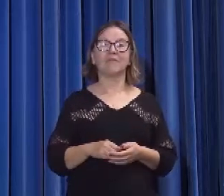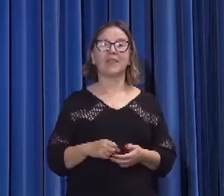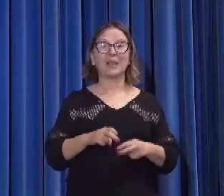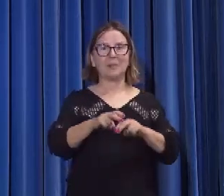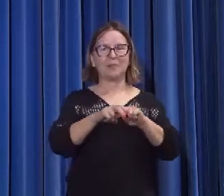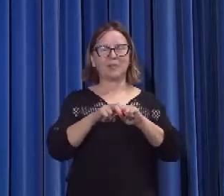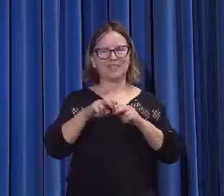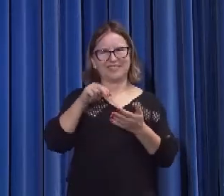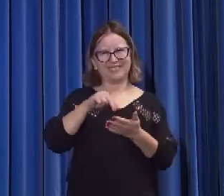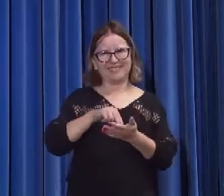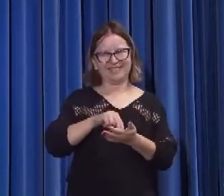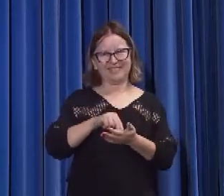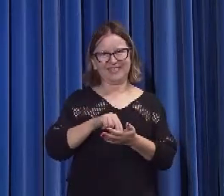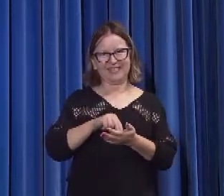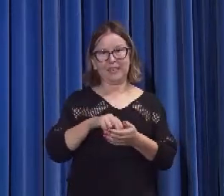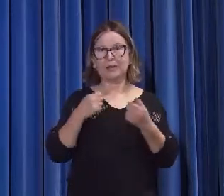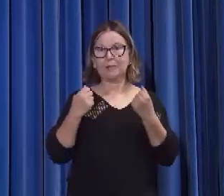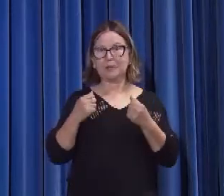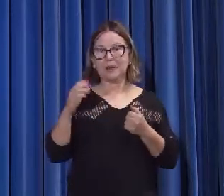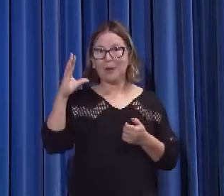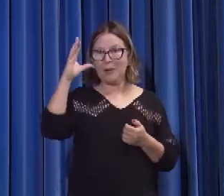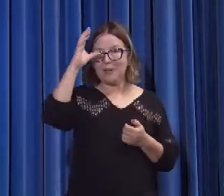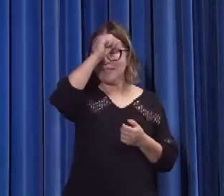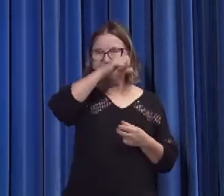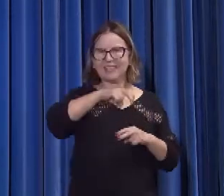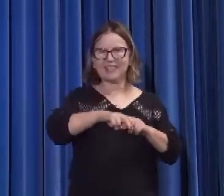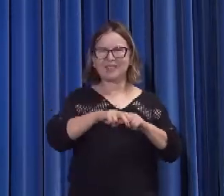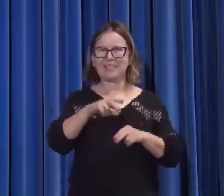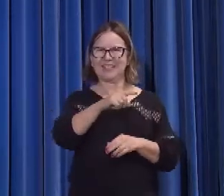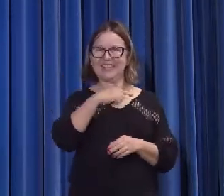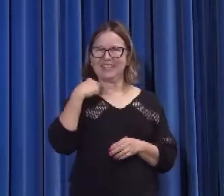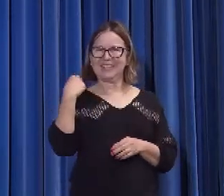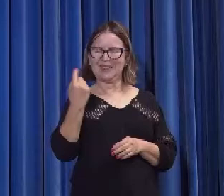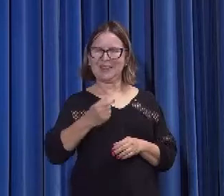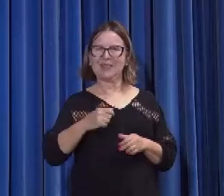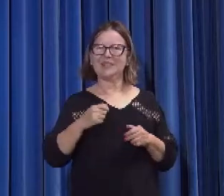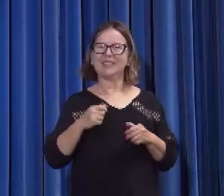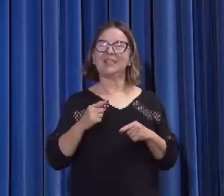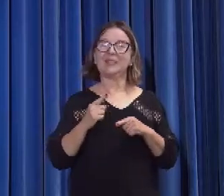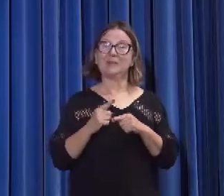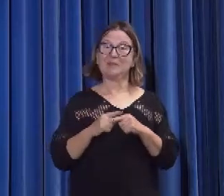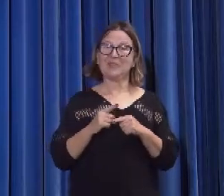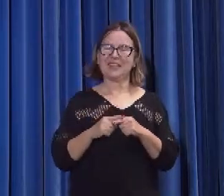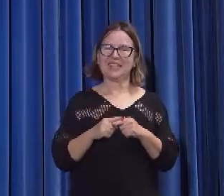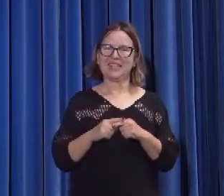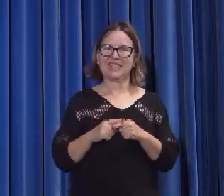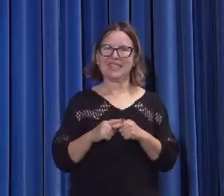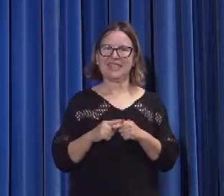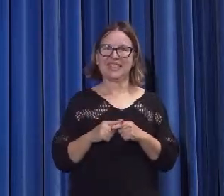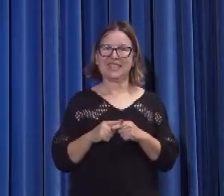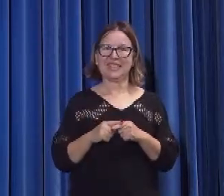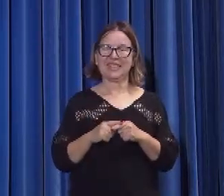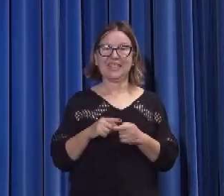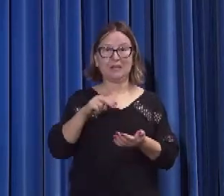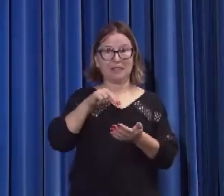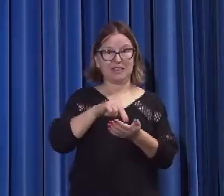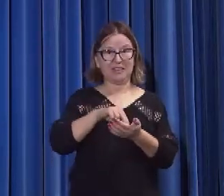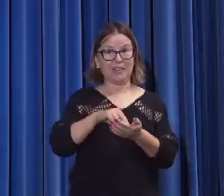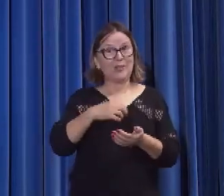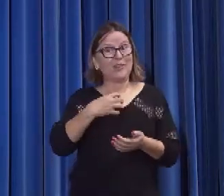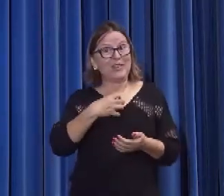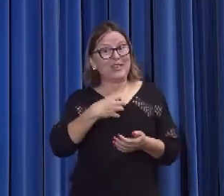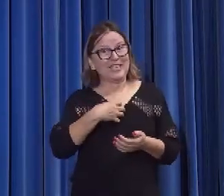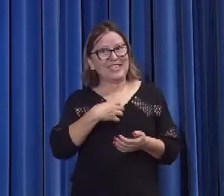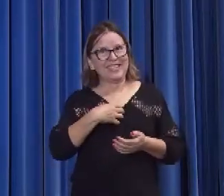perseverança precisa ser compreendida por nós, porque ela é a maneira que Deus usa para nos